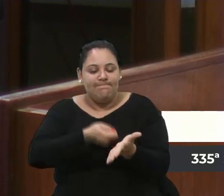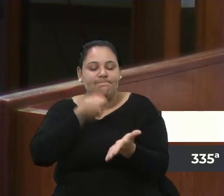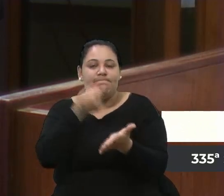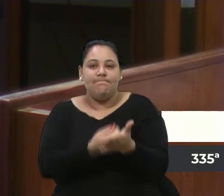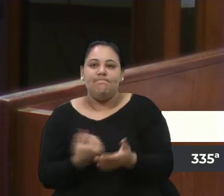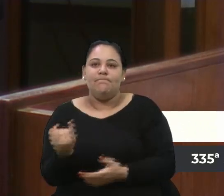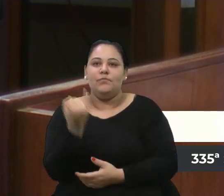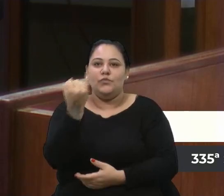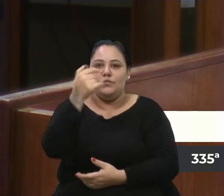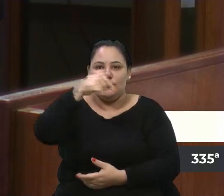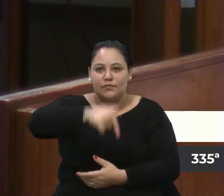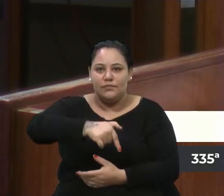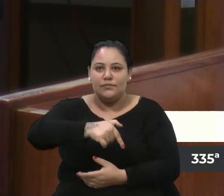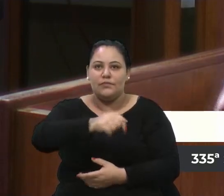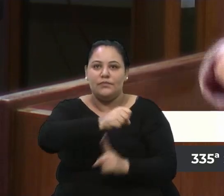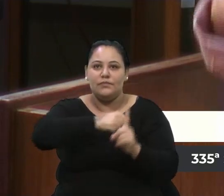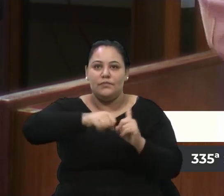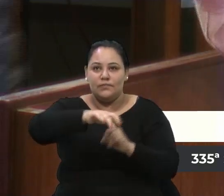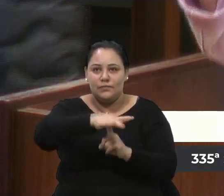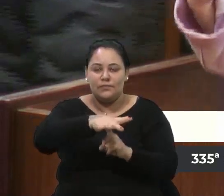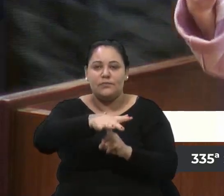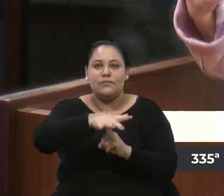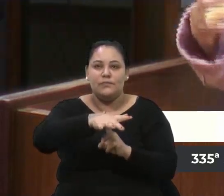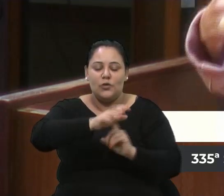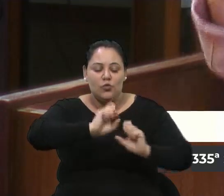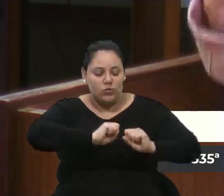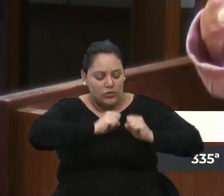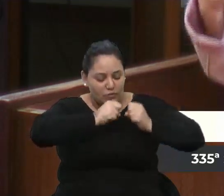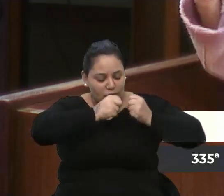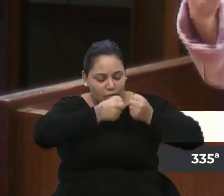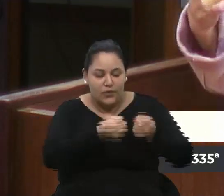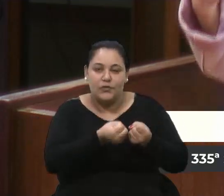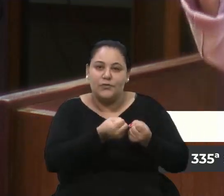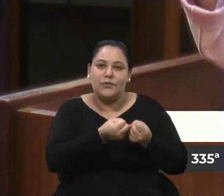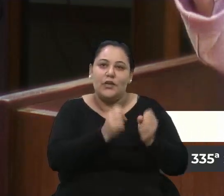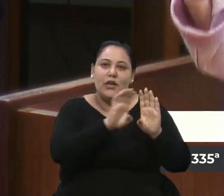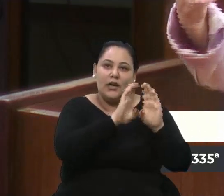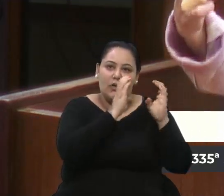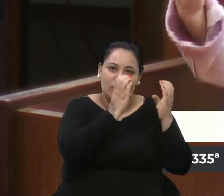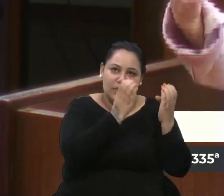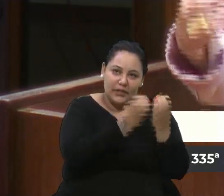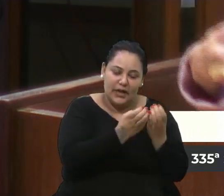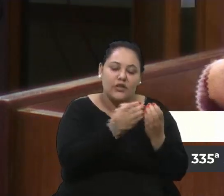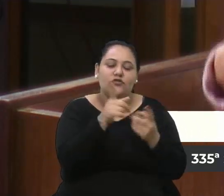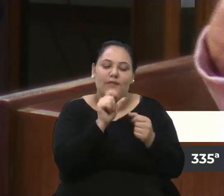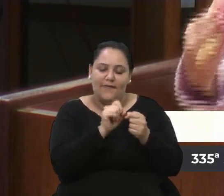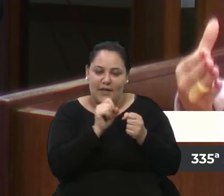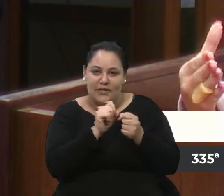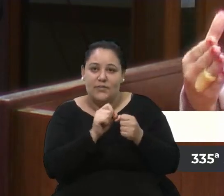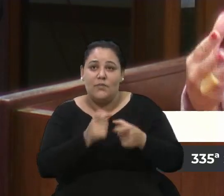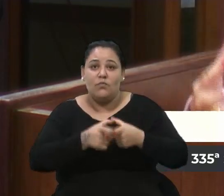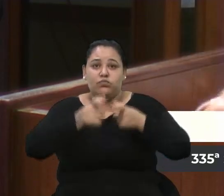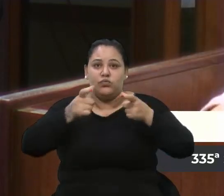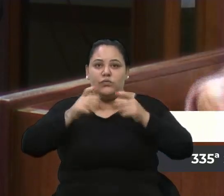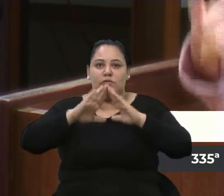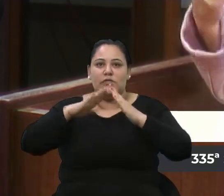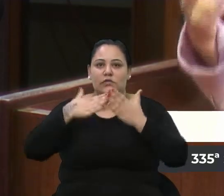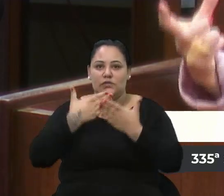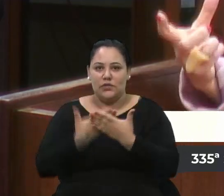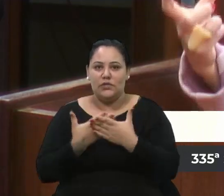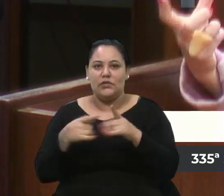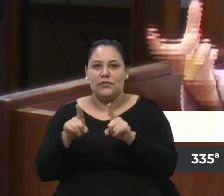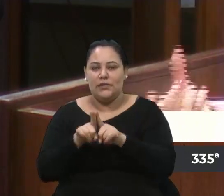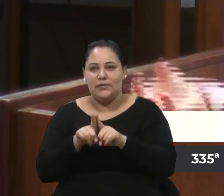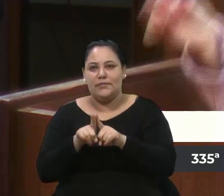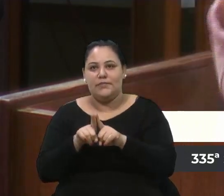para a nossa sociedade, o empenho que aquela comunidade vem fazendo para aumentar suas escolas e para